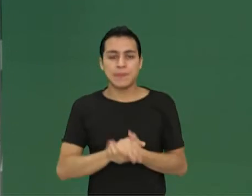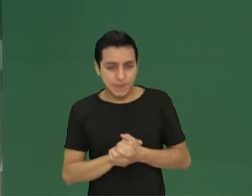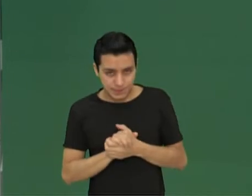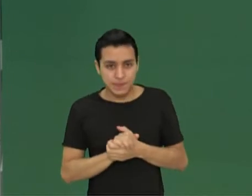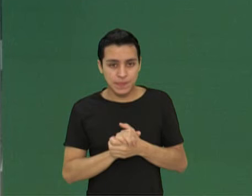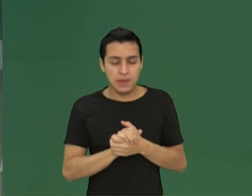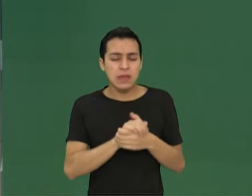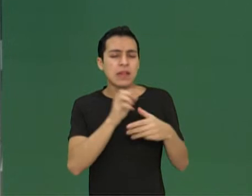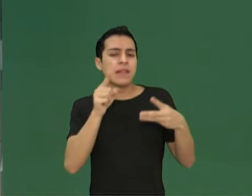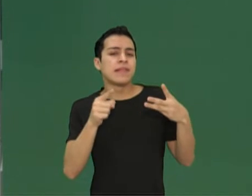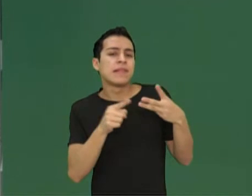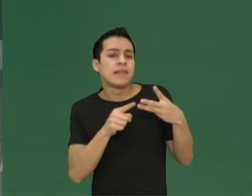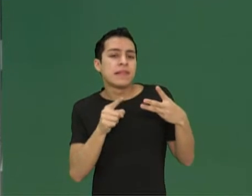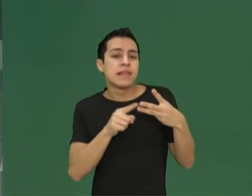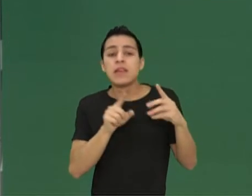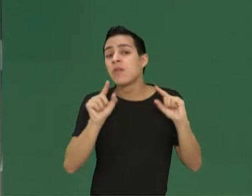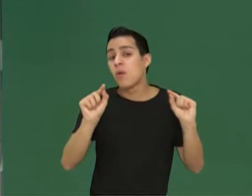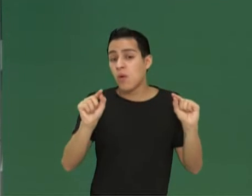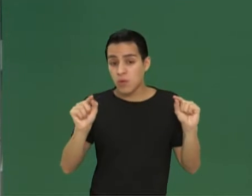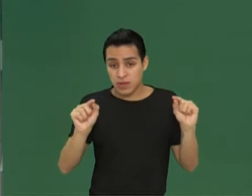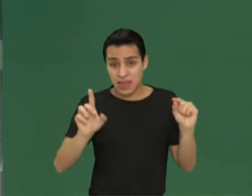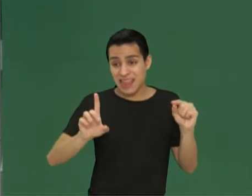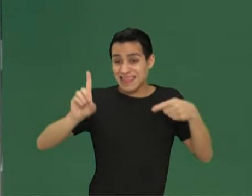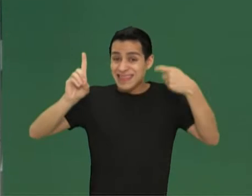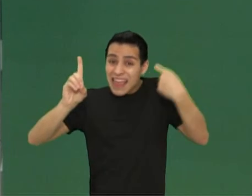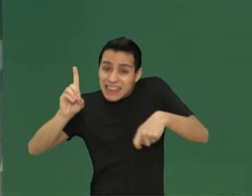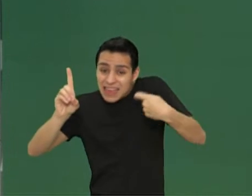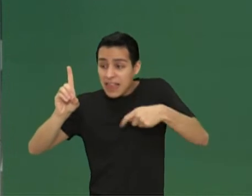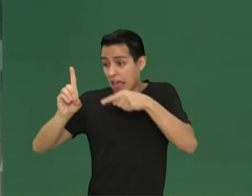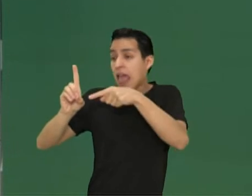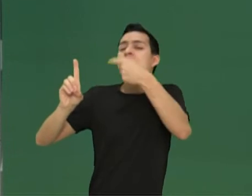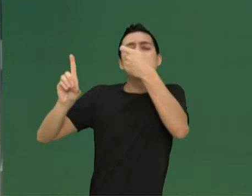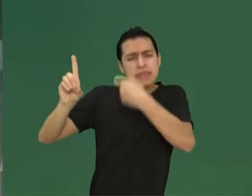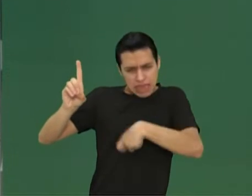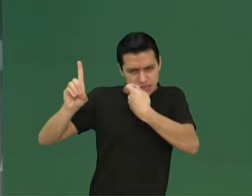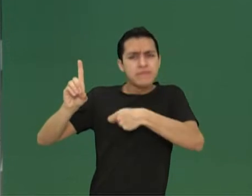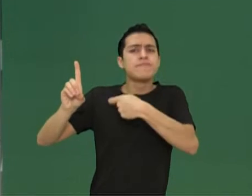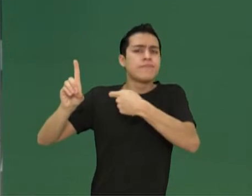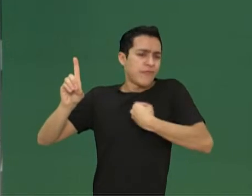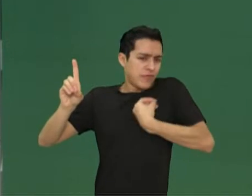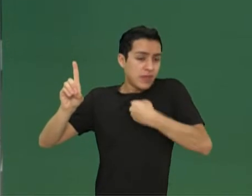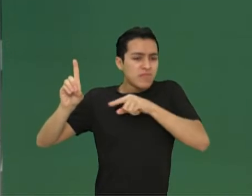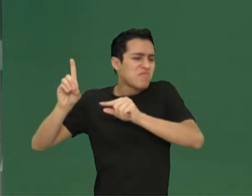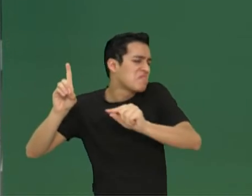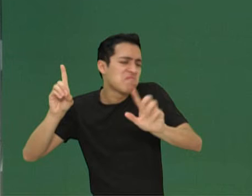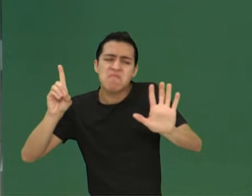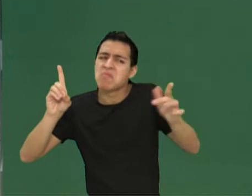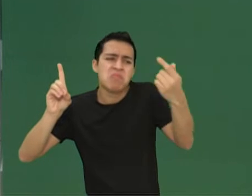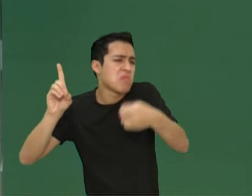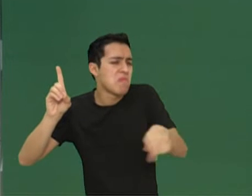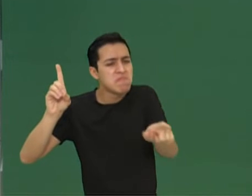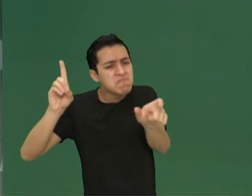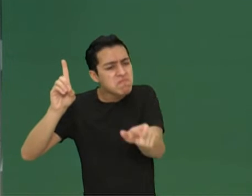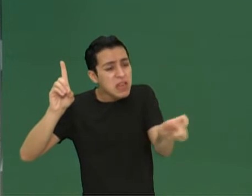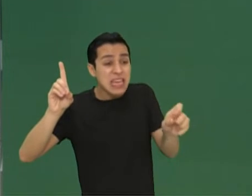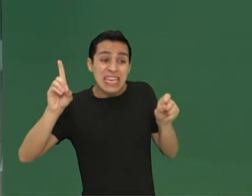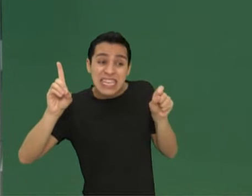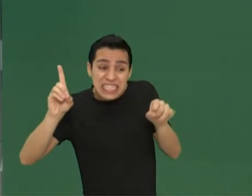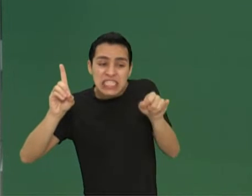ser necessário. O mundo, os seres que estão aqui não precisariam existir. E se existem é porque